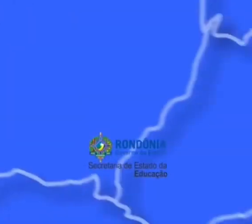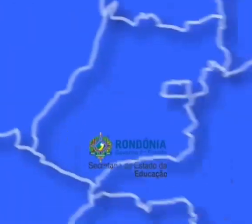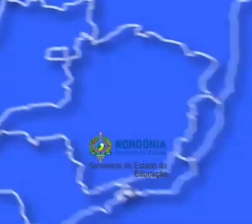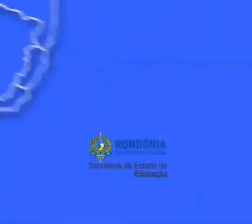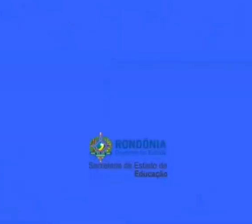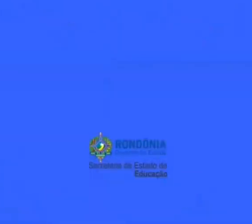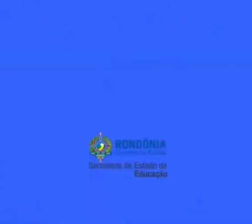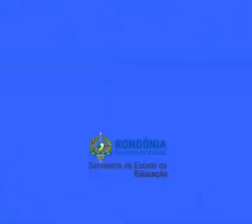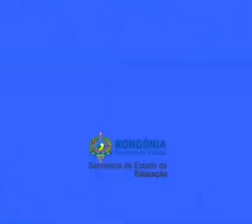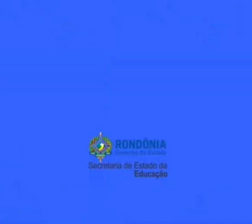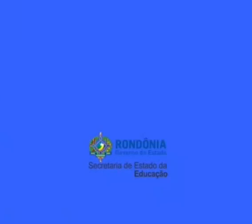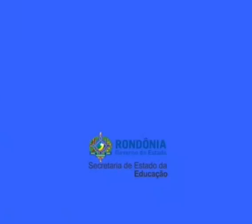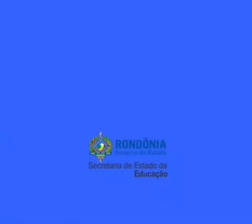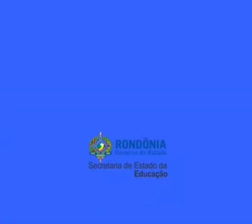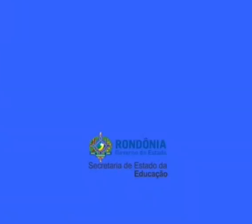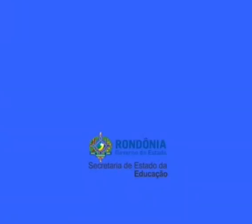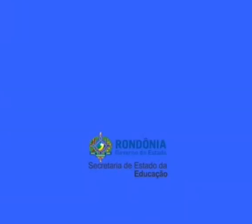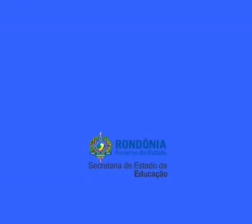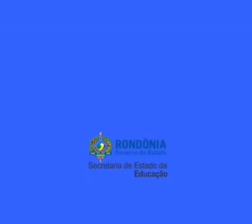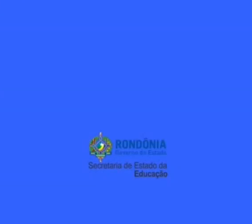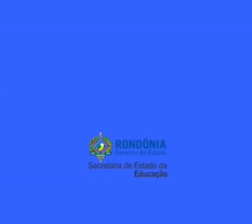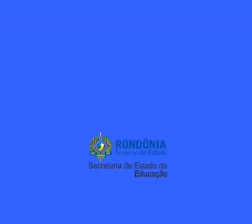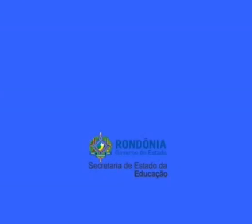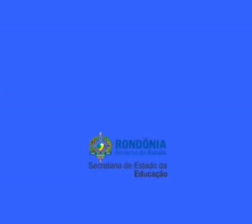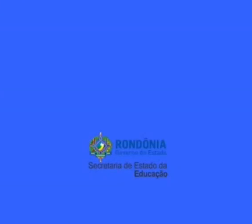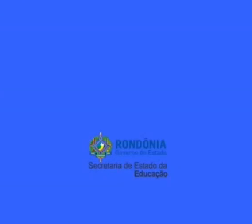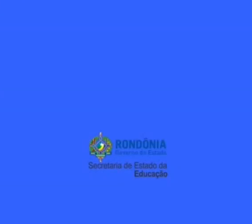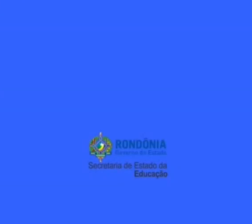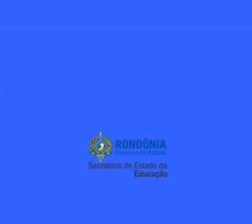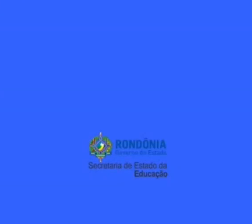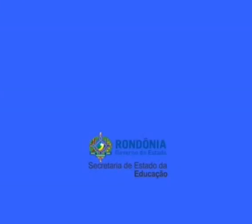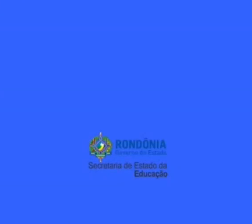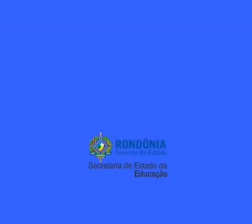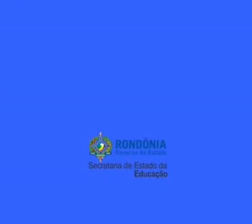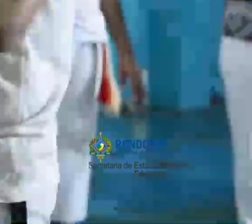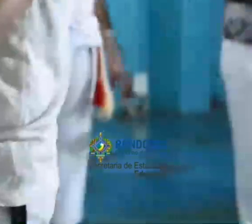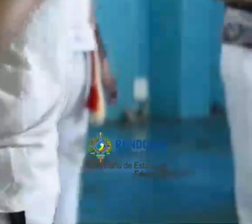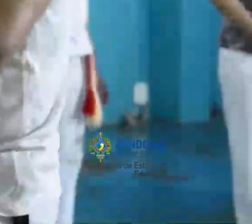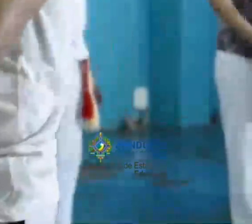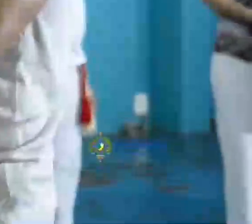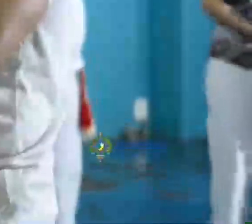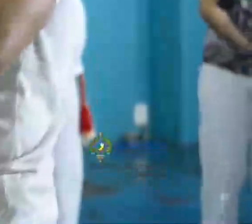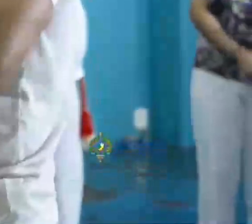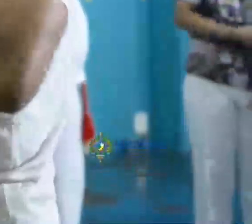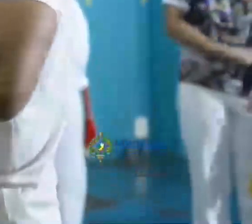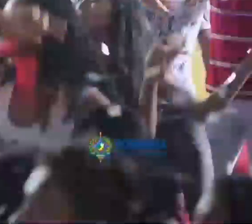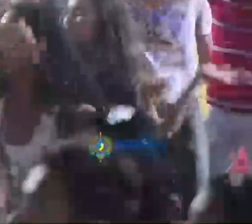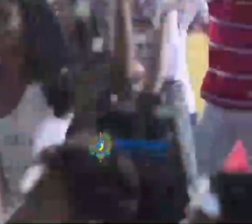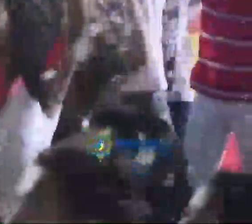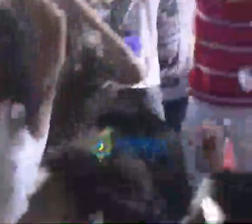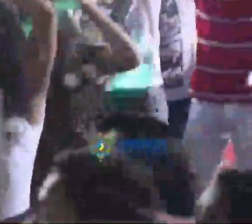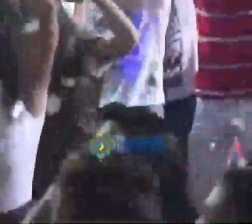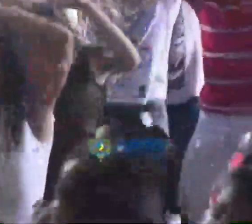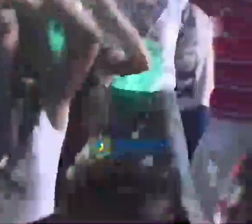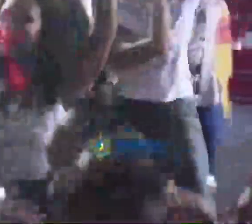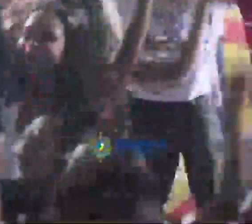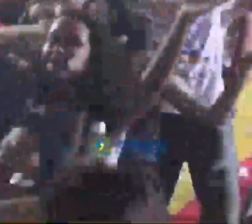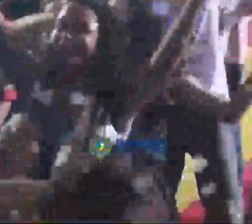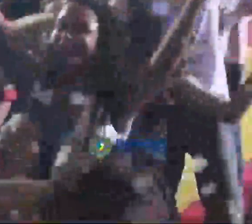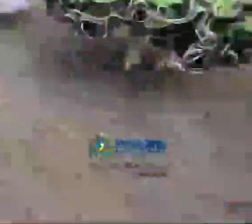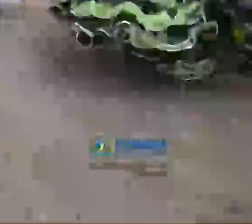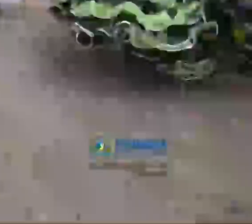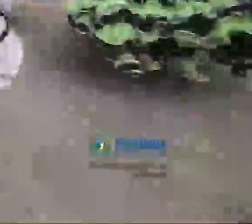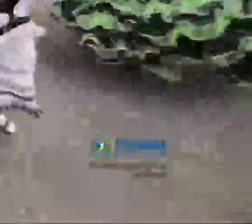E esse é só um pedacinho do Brasil, um país imenso de tamanho e recheado de diferenças nas